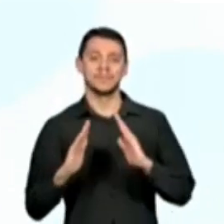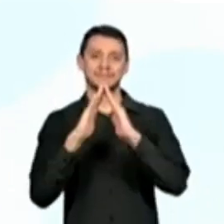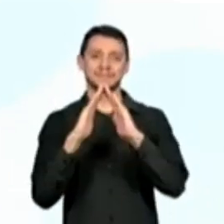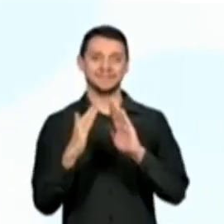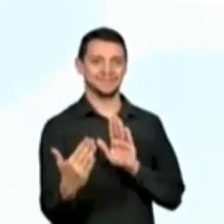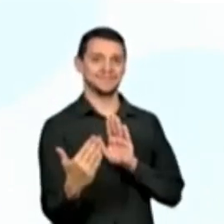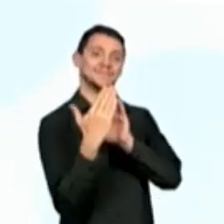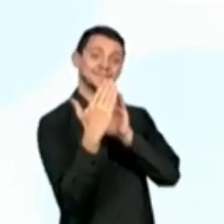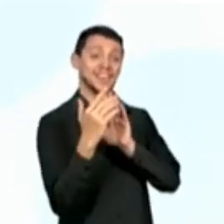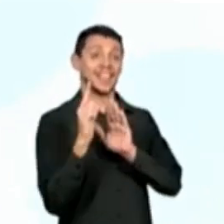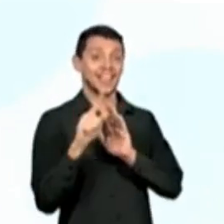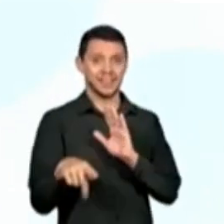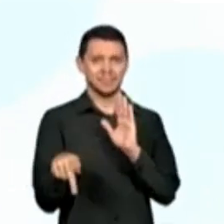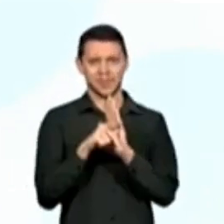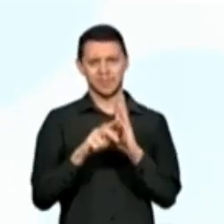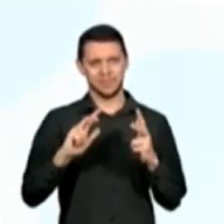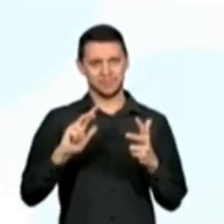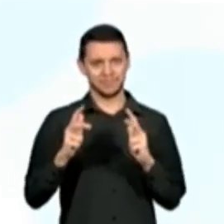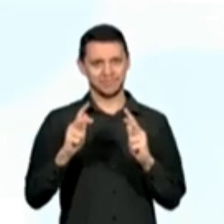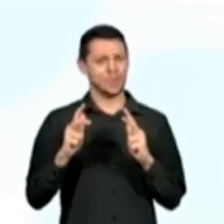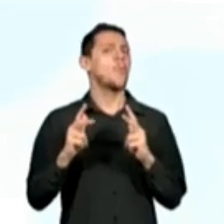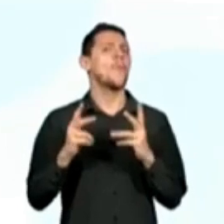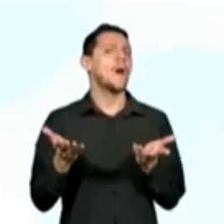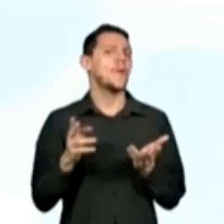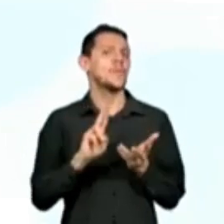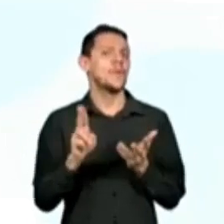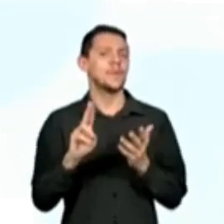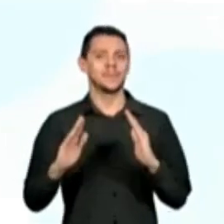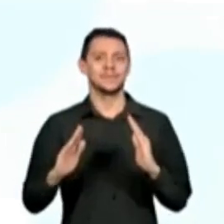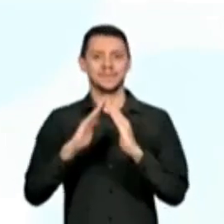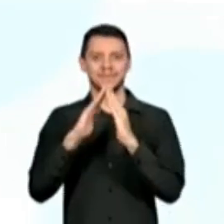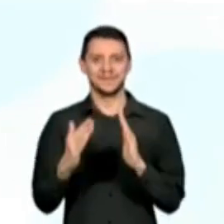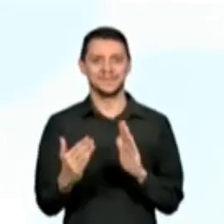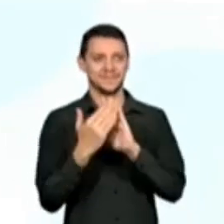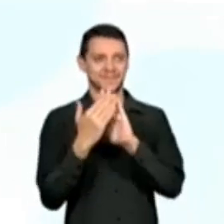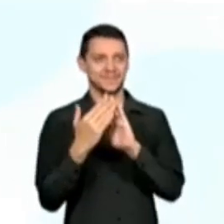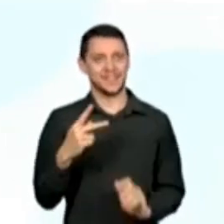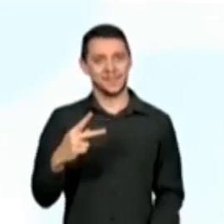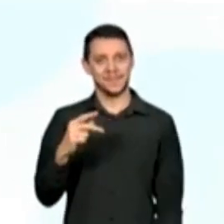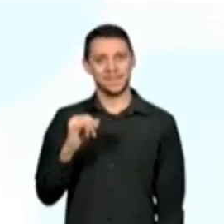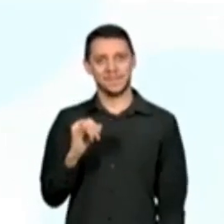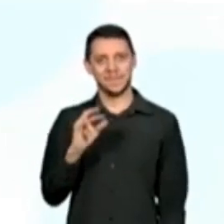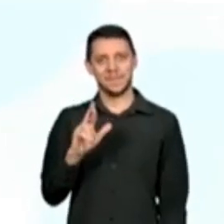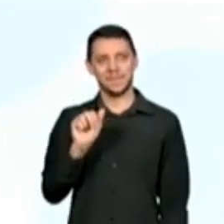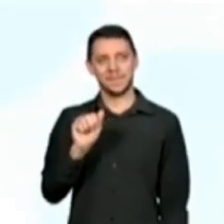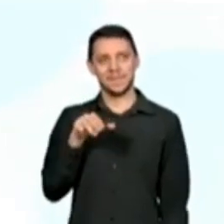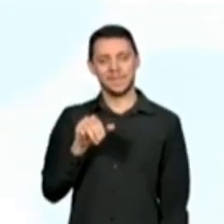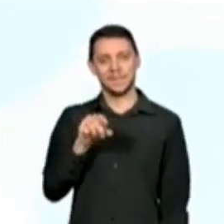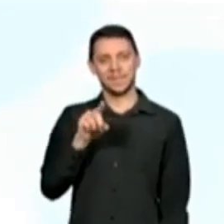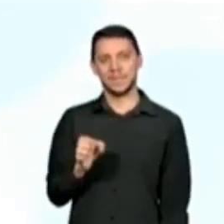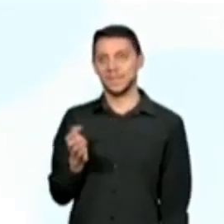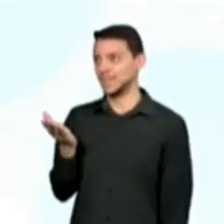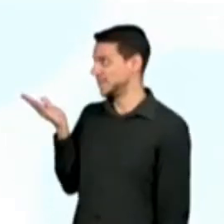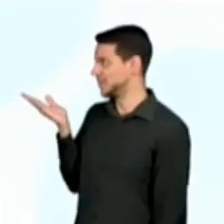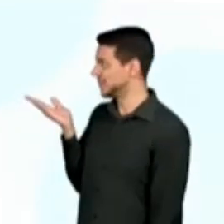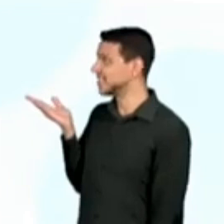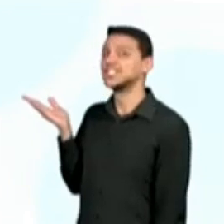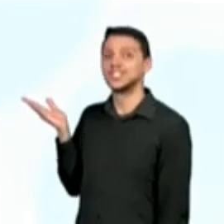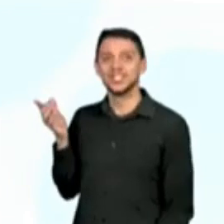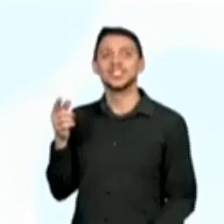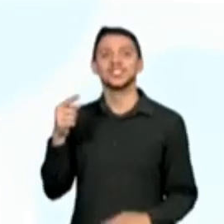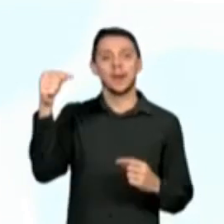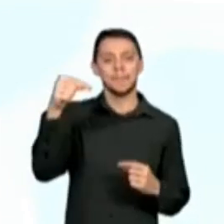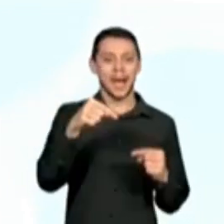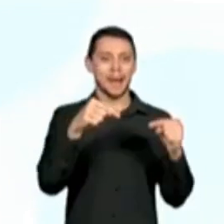assemelha à figura espacial pirâmide. Muito bem. Então, já fizemos a ligação das ferramentas, né,